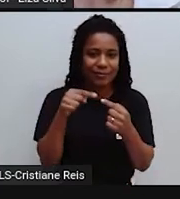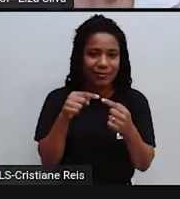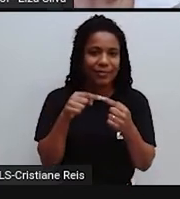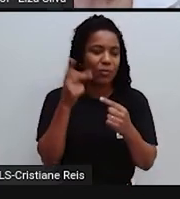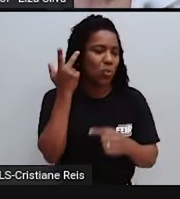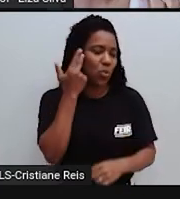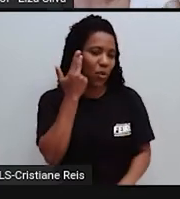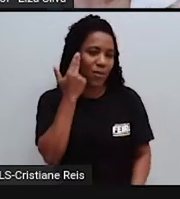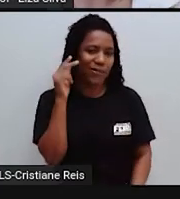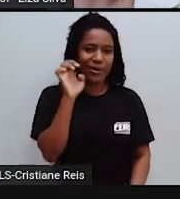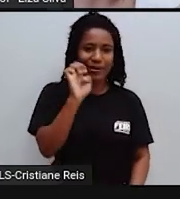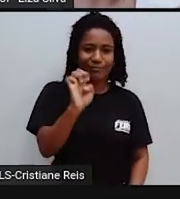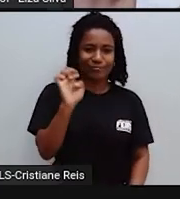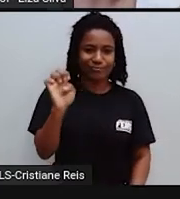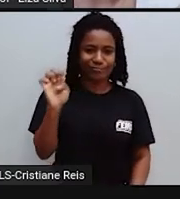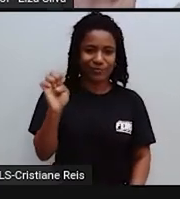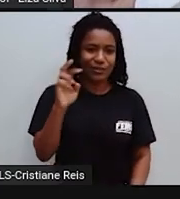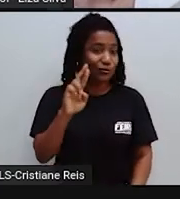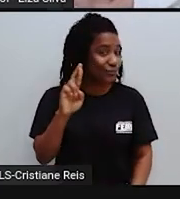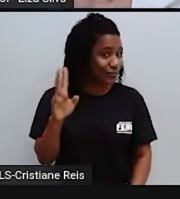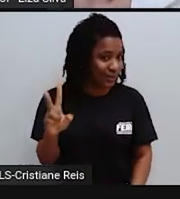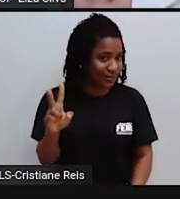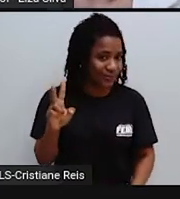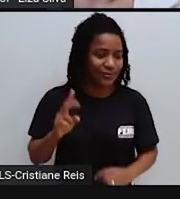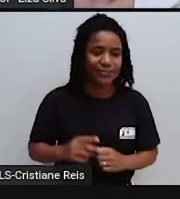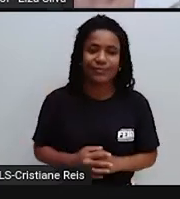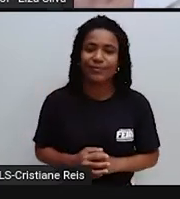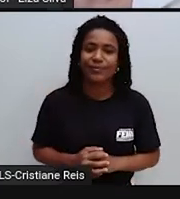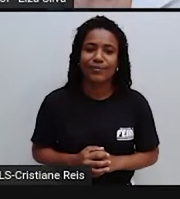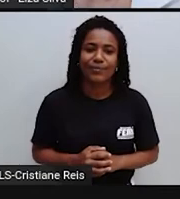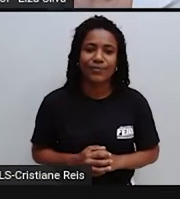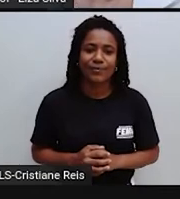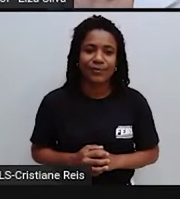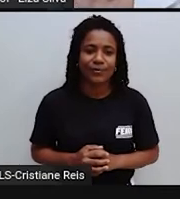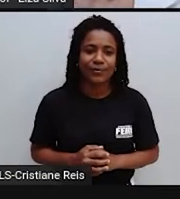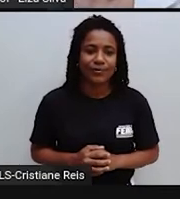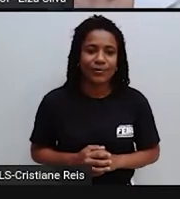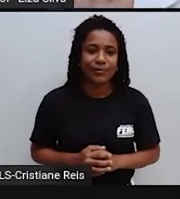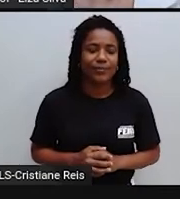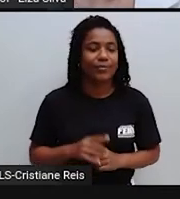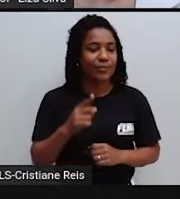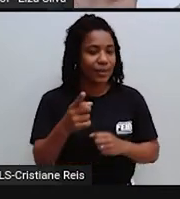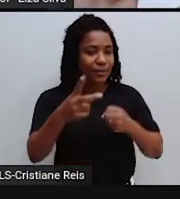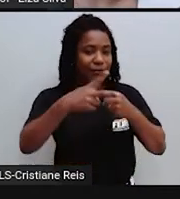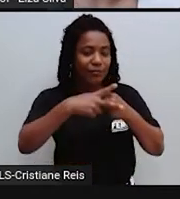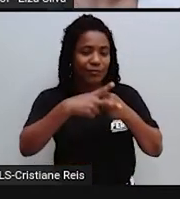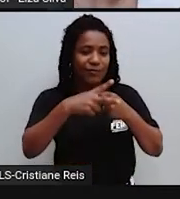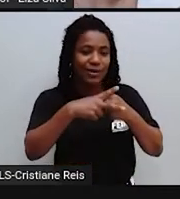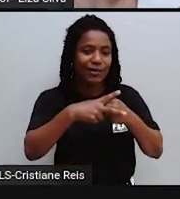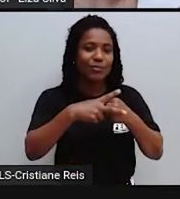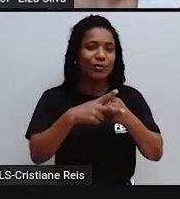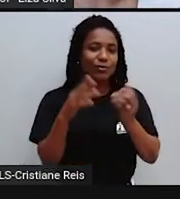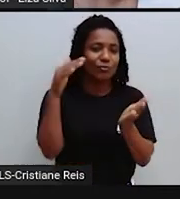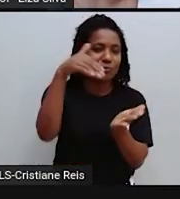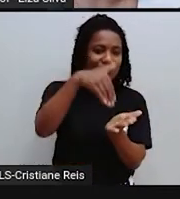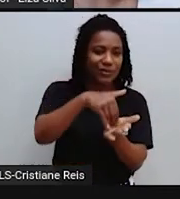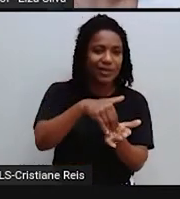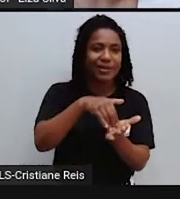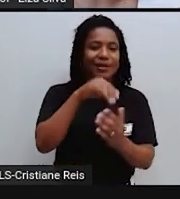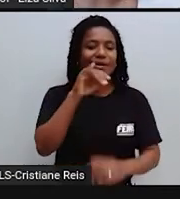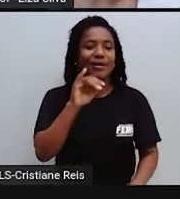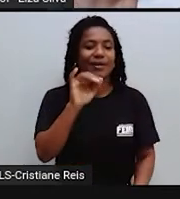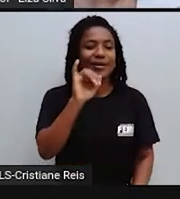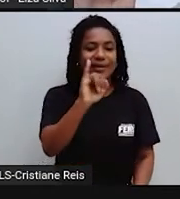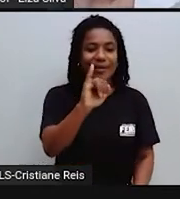ok? Vamos lá. Próxima exceção. Verbos terminados em IE, o que é que nós devemos fazer?